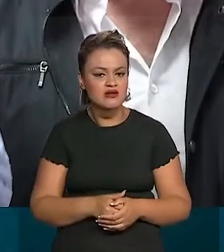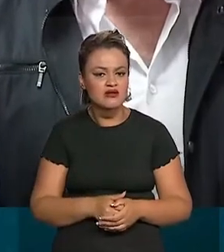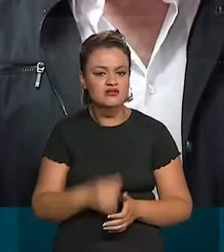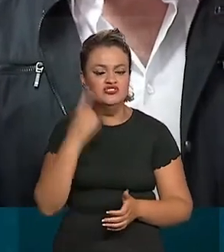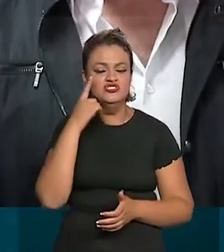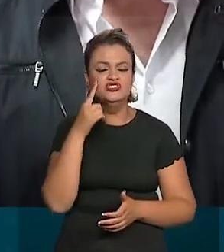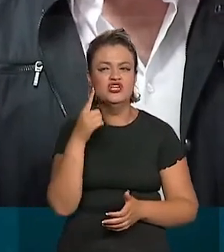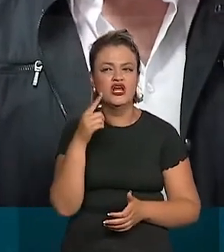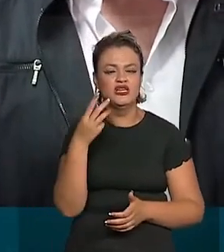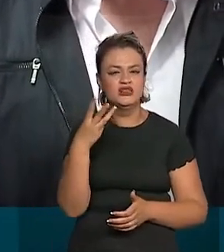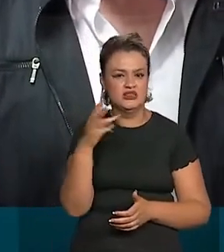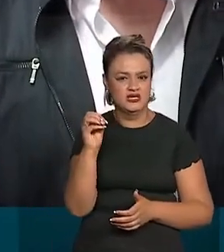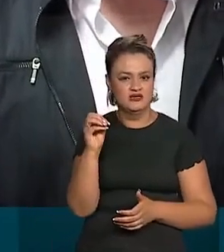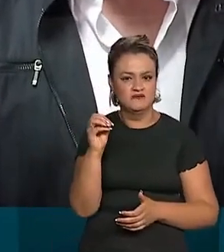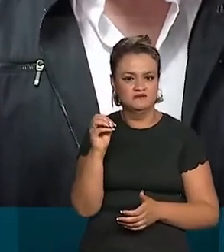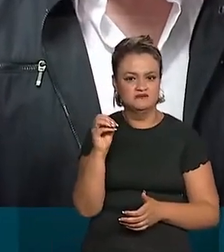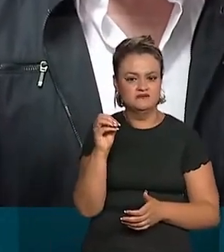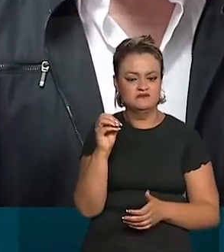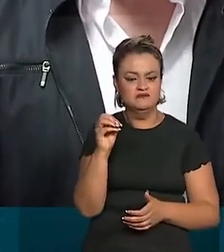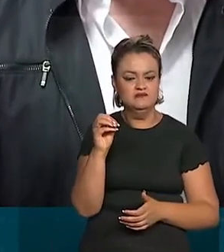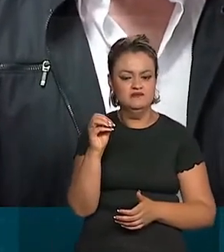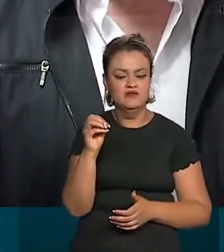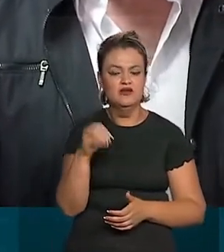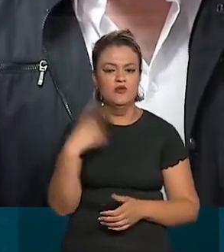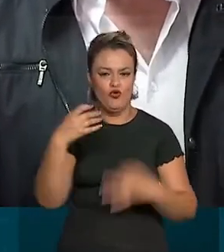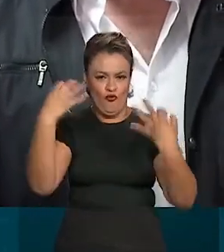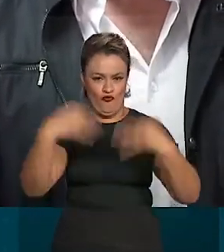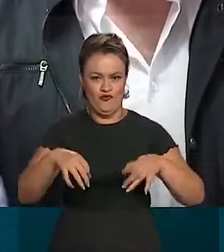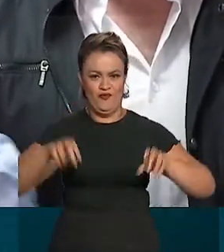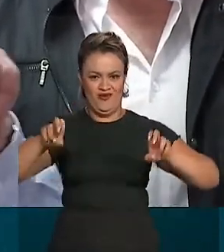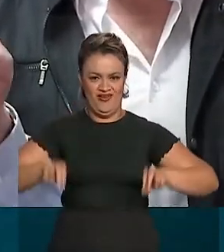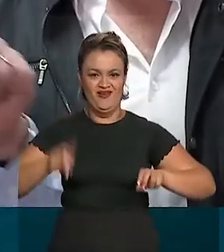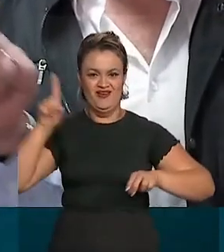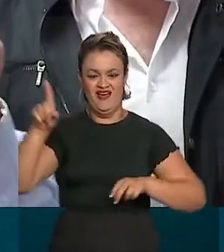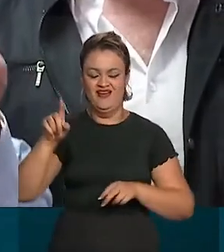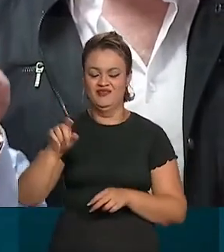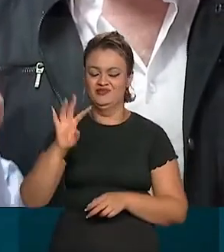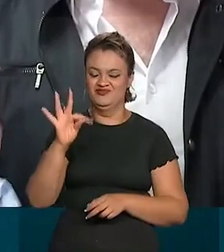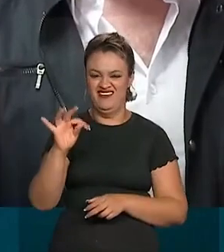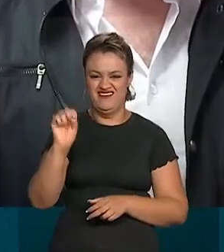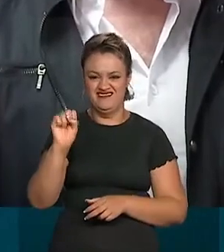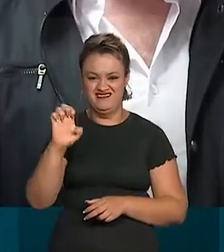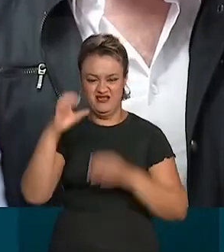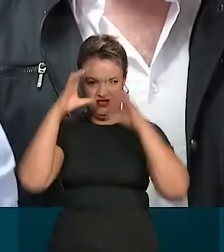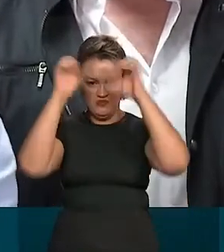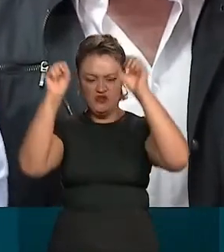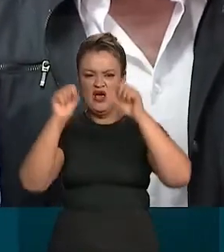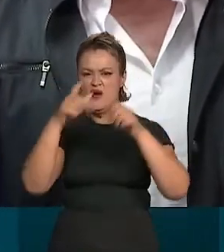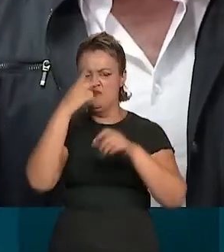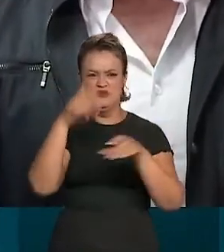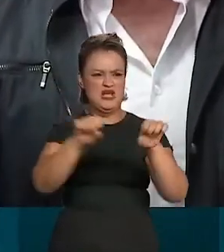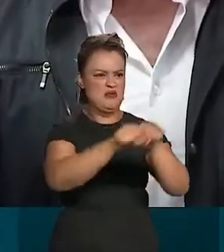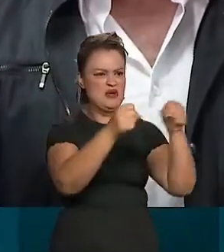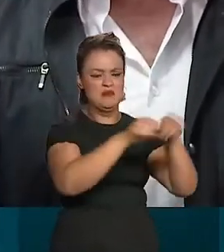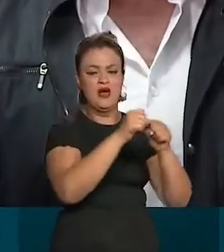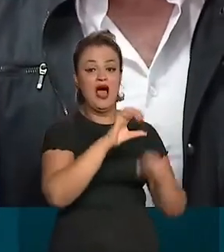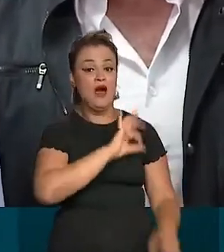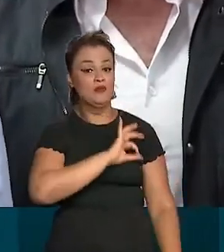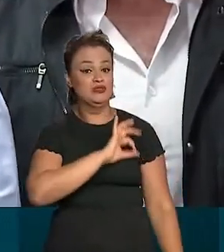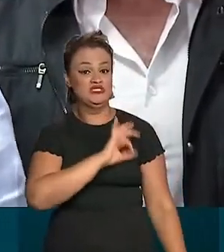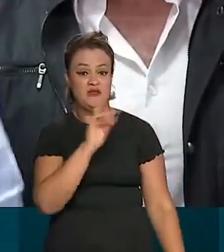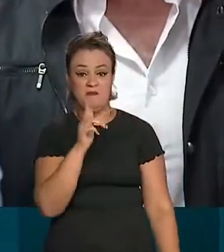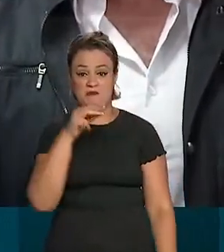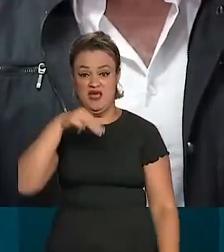No dia 30, quando houve a minha diplomação, vocês viram aquele quebra-quebra em Brasília à noite, a Polícia Militar de